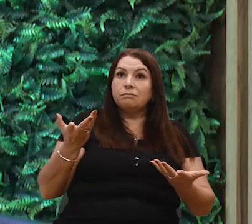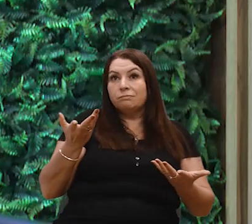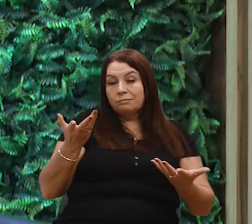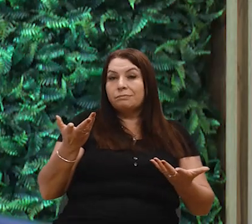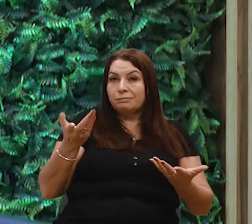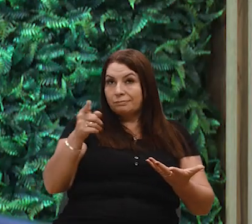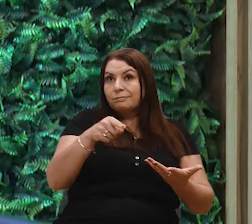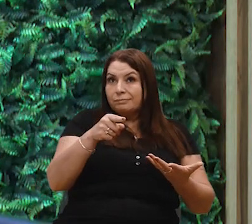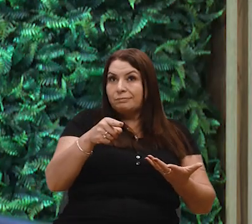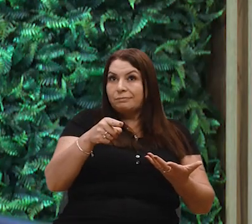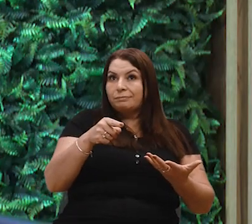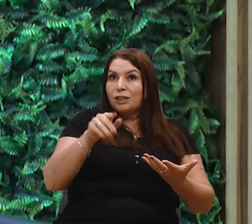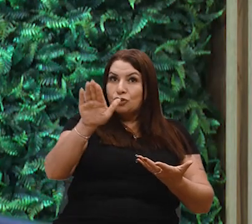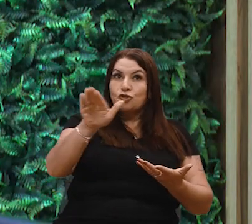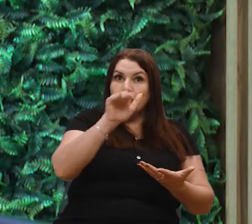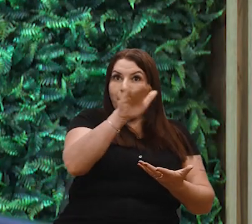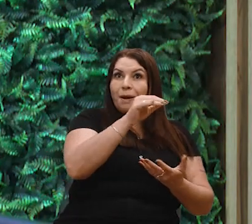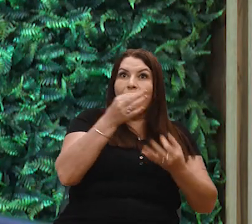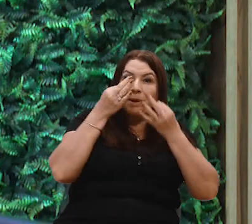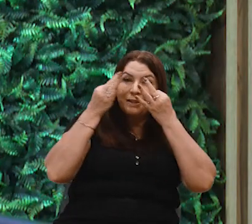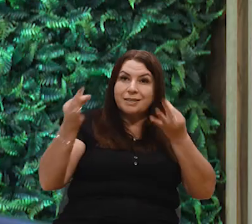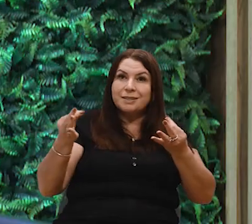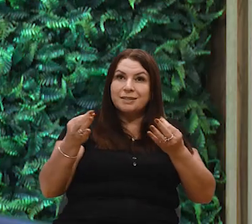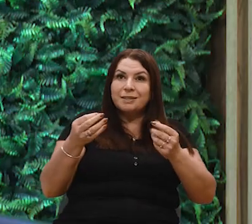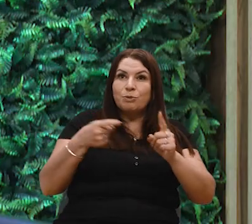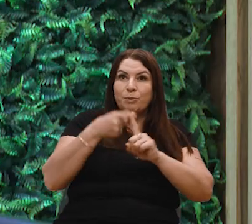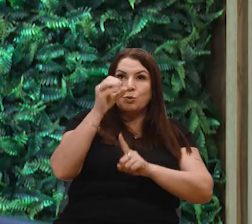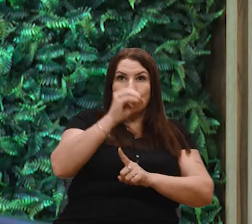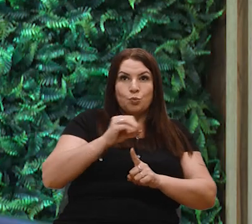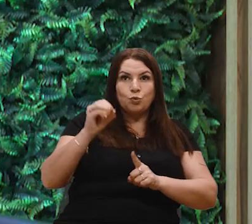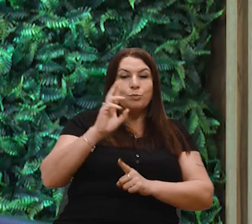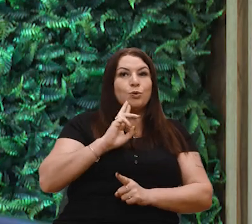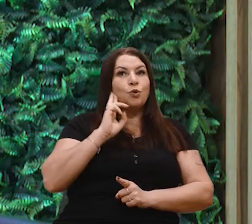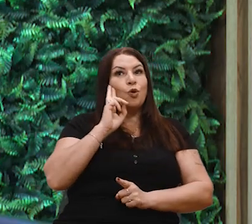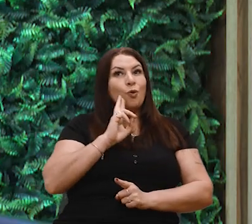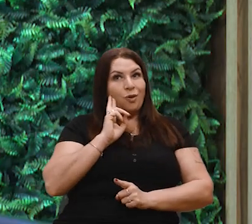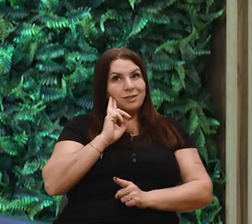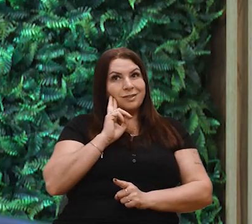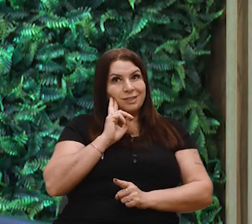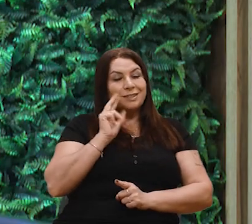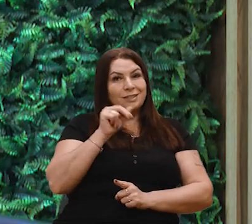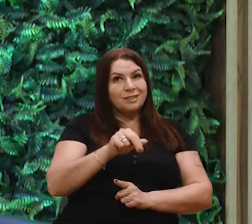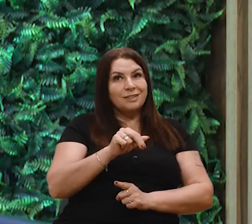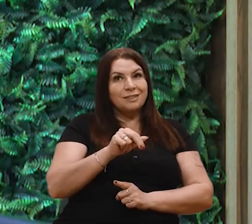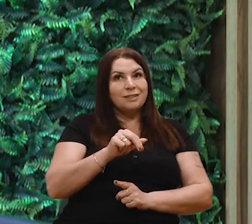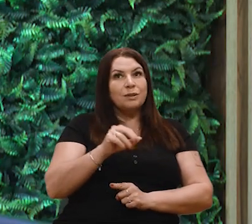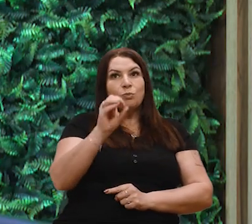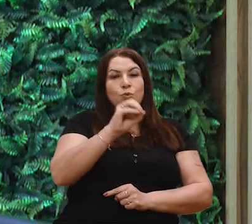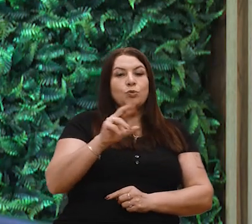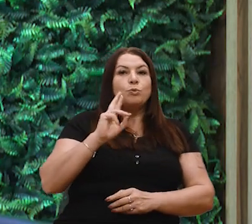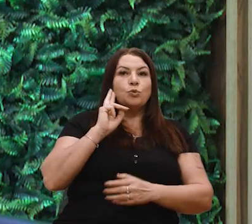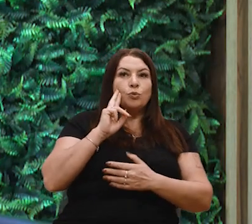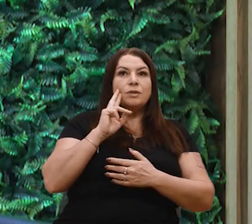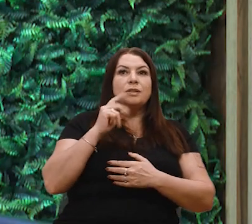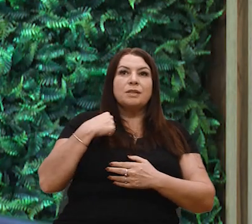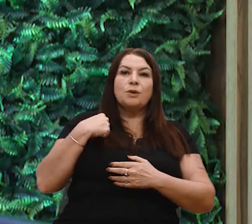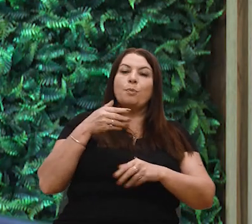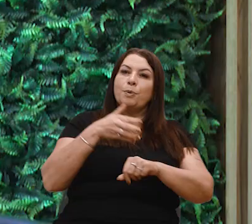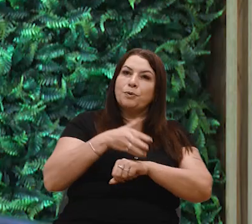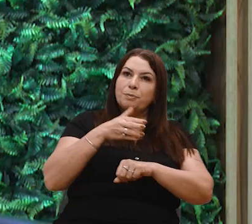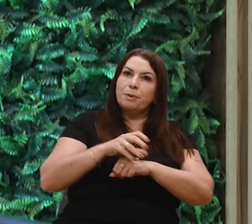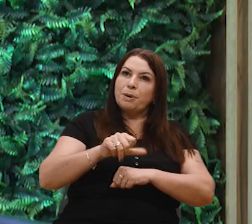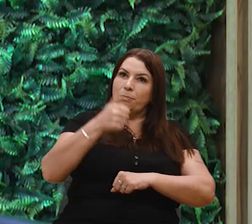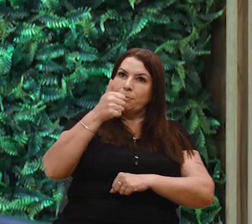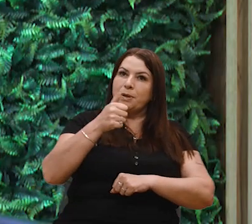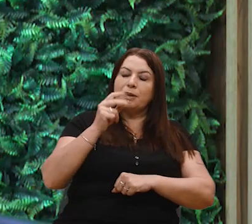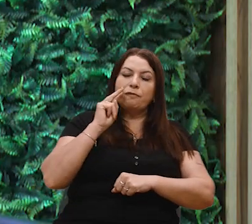a ideia também é essa, Pô, né? a ideia é bacana. Chamar atenção para o Outubro Rosa, é uma corrida rosa, chamando atenção para o Outubro Rosa. E